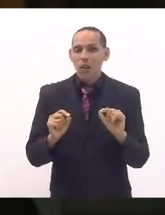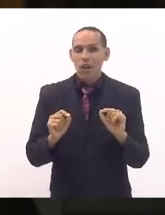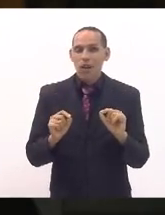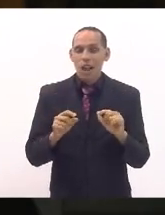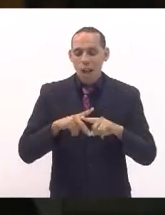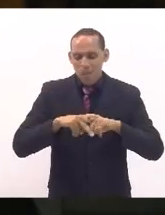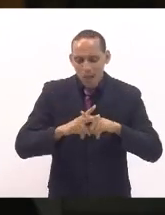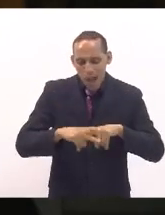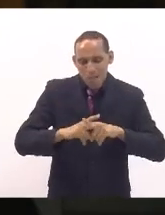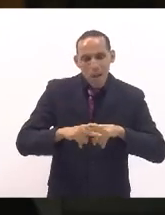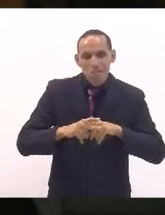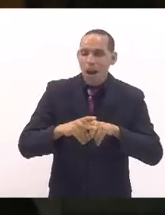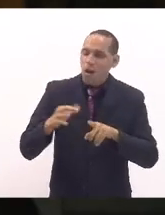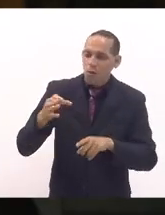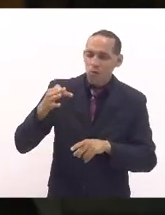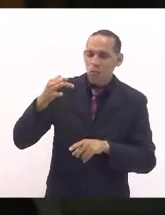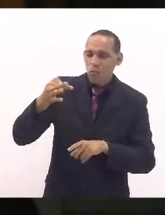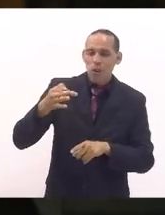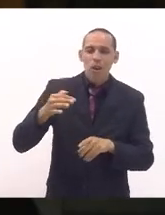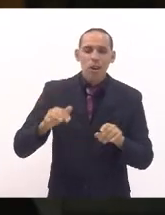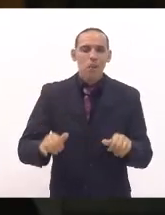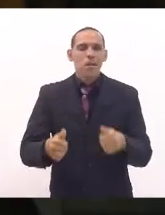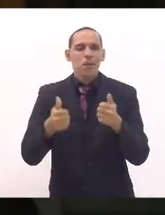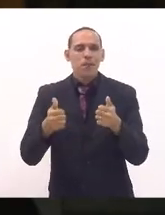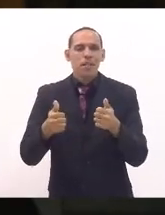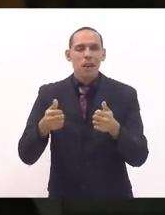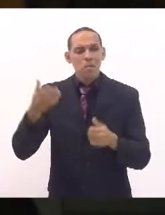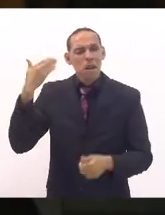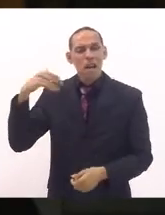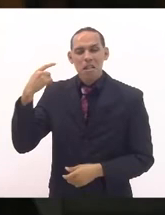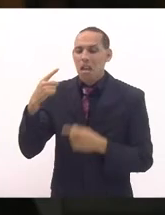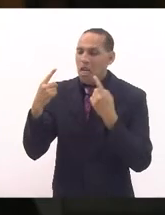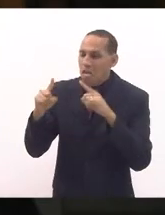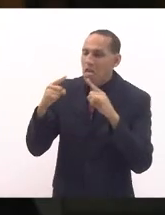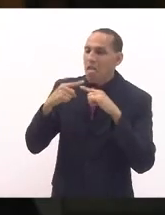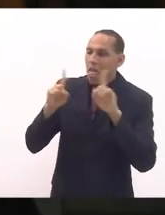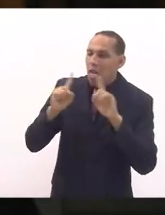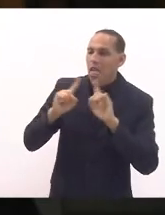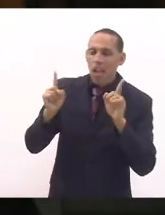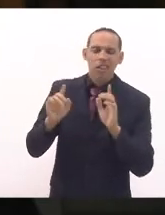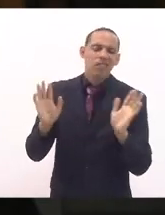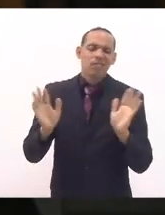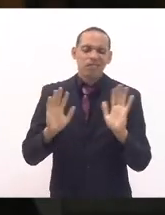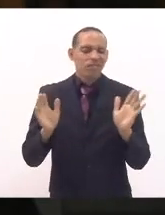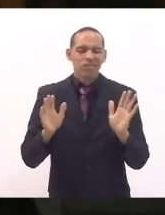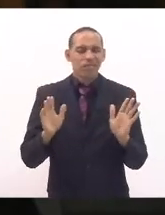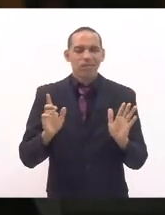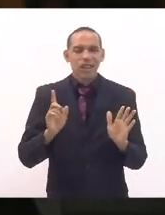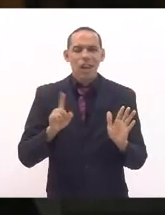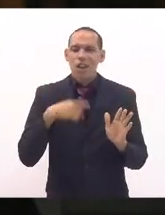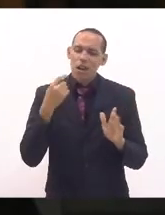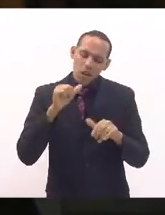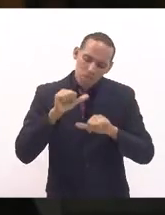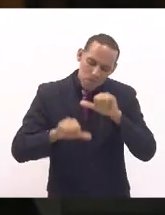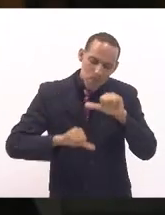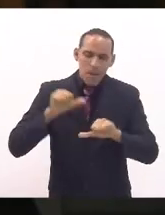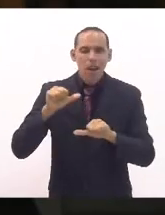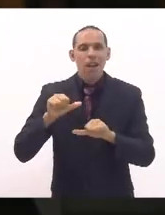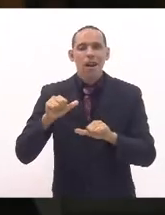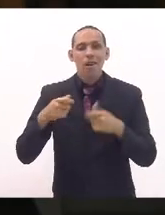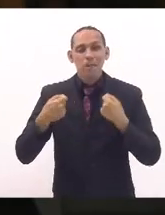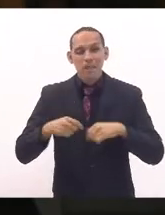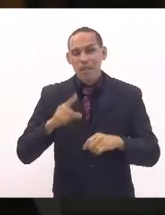frente, porque só criticar o passado não resolve. Então, vamos mudar. A gente está na hora de a gente